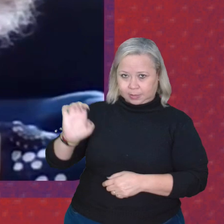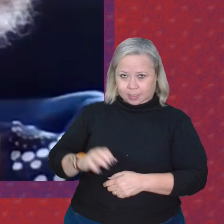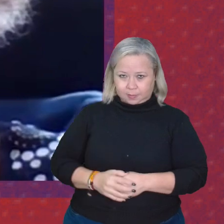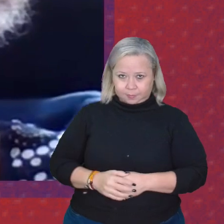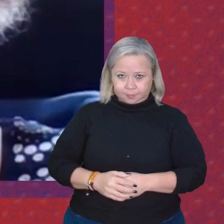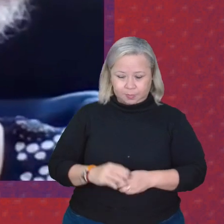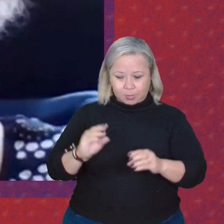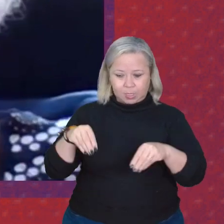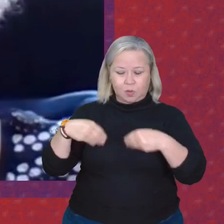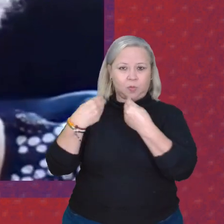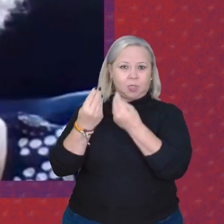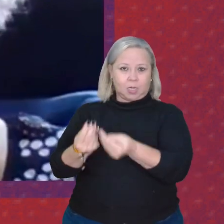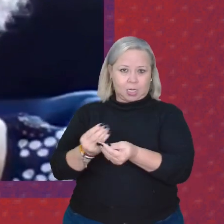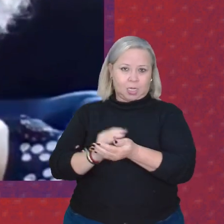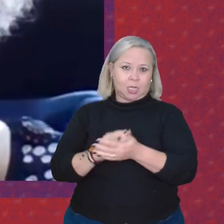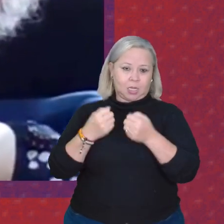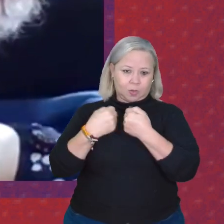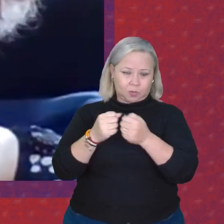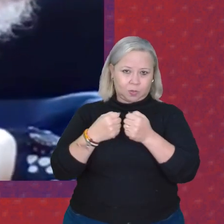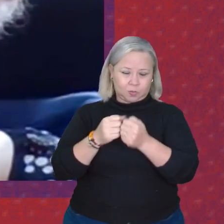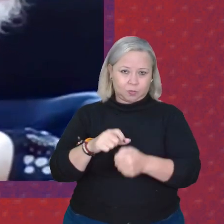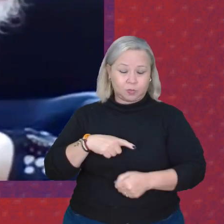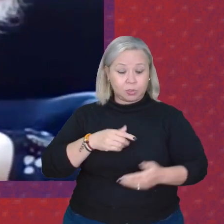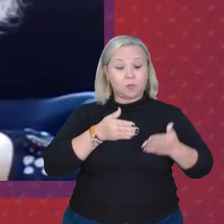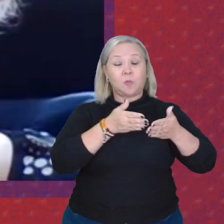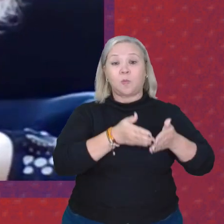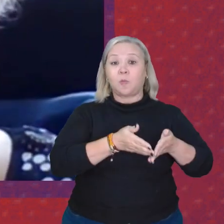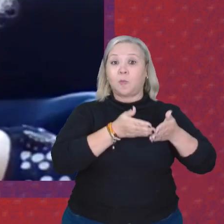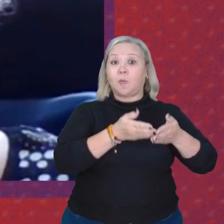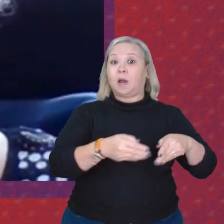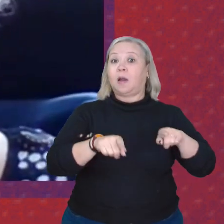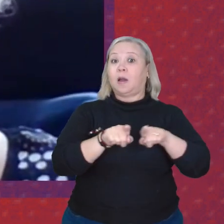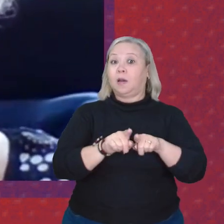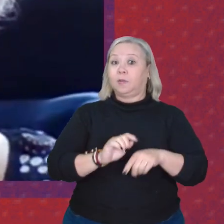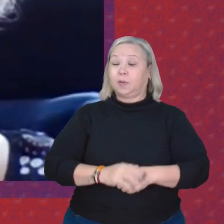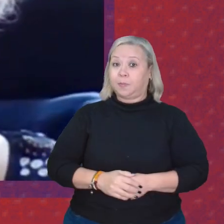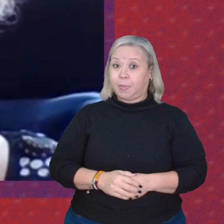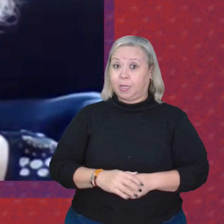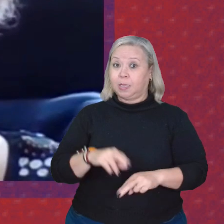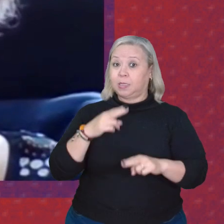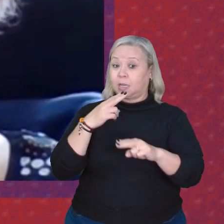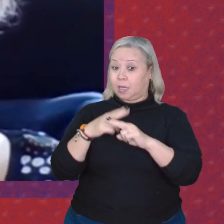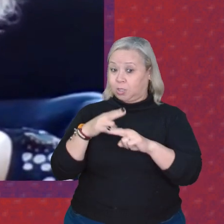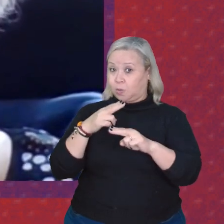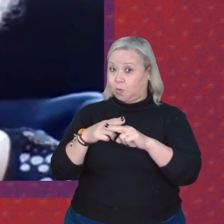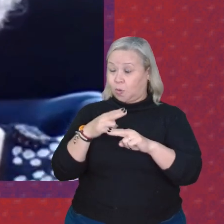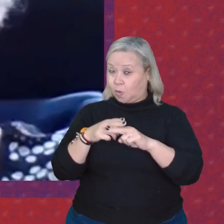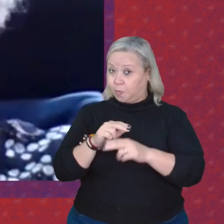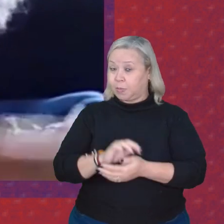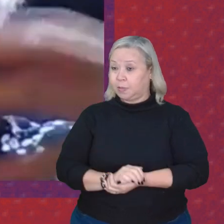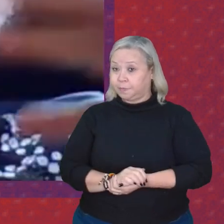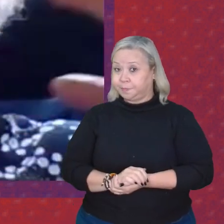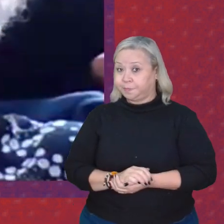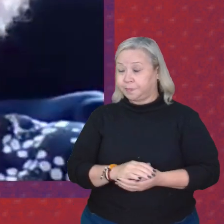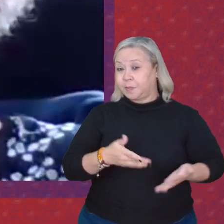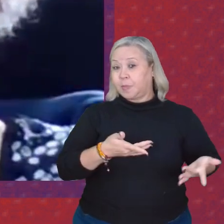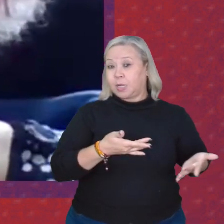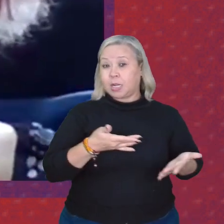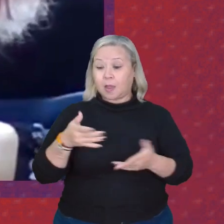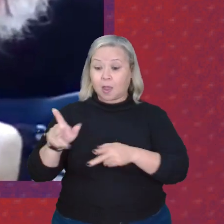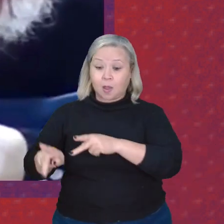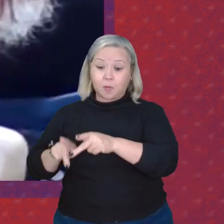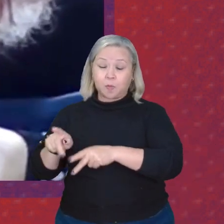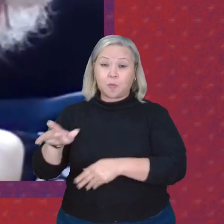entreguei. Tínhamos o barco da Caixa Econômica, que levava para as